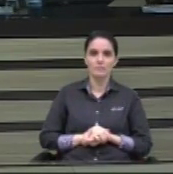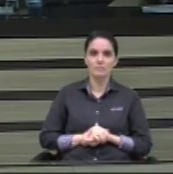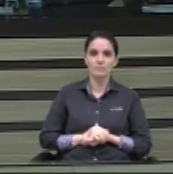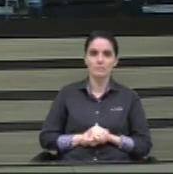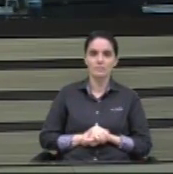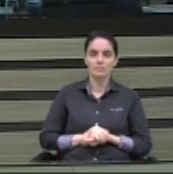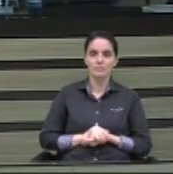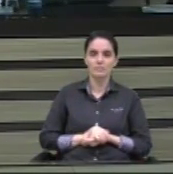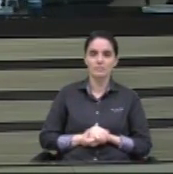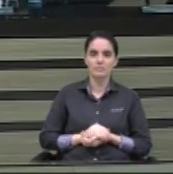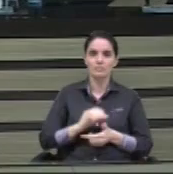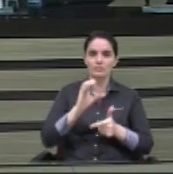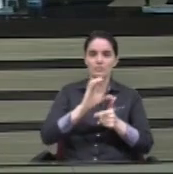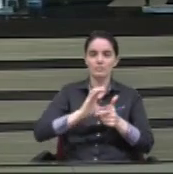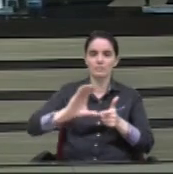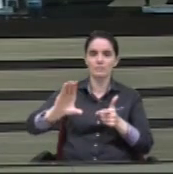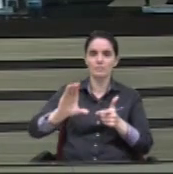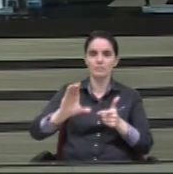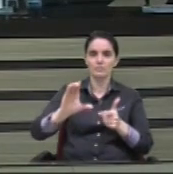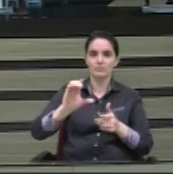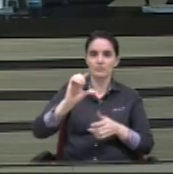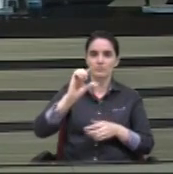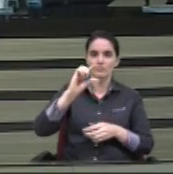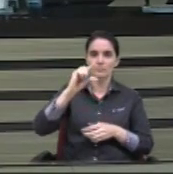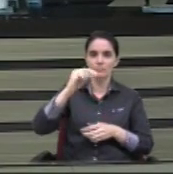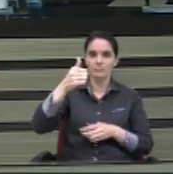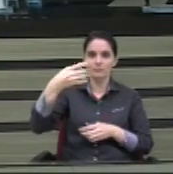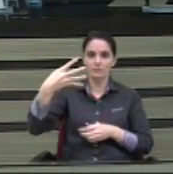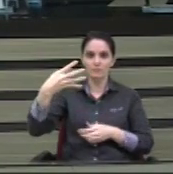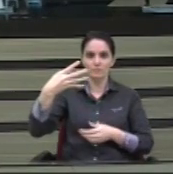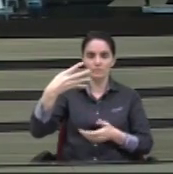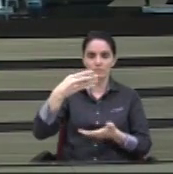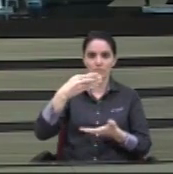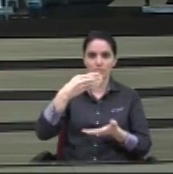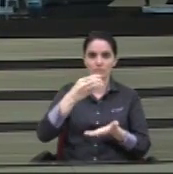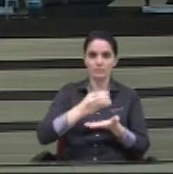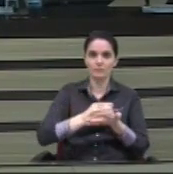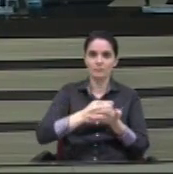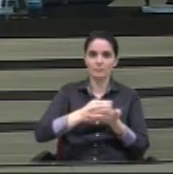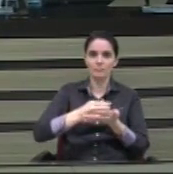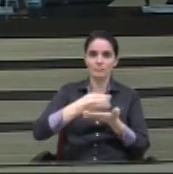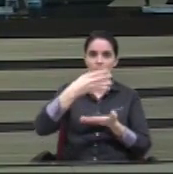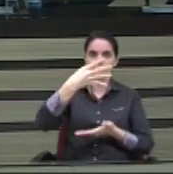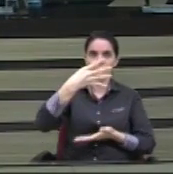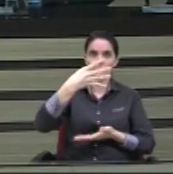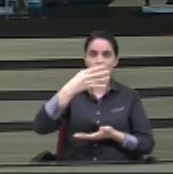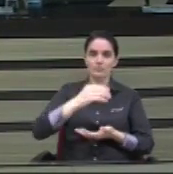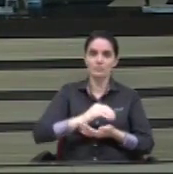Coríntios, versículo 12, capítulo 4 ao 7.